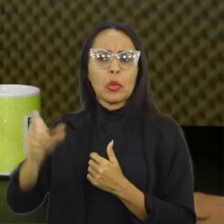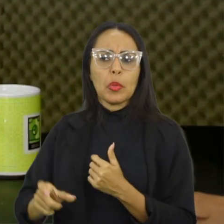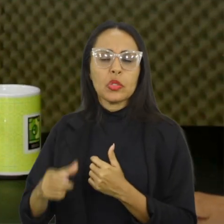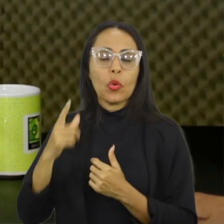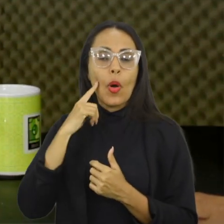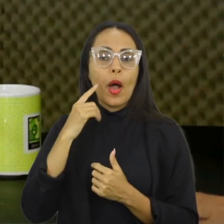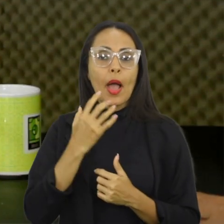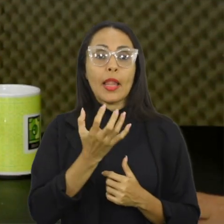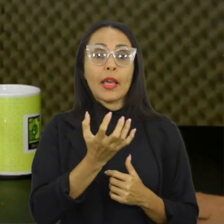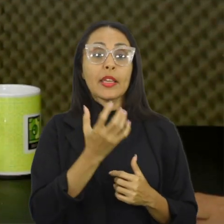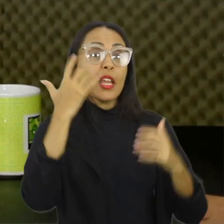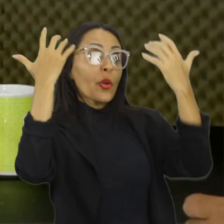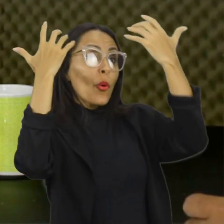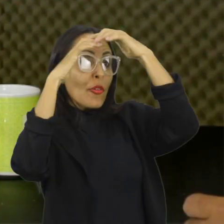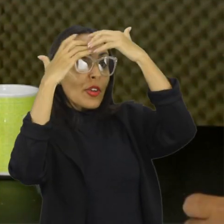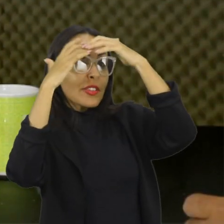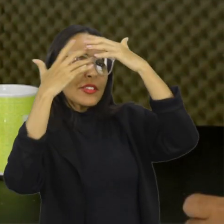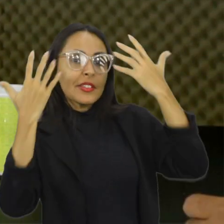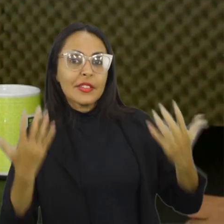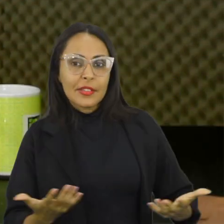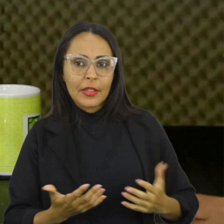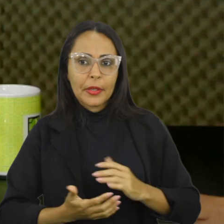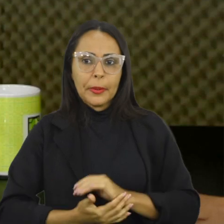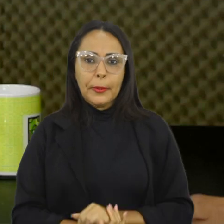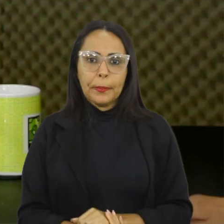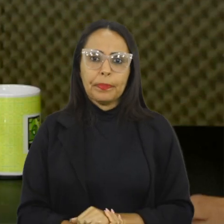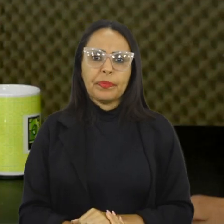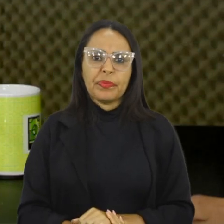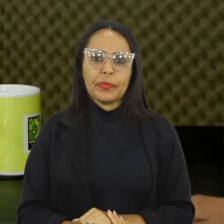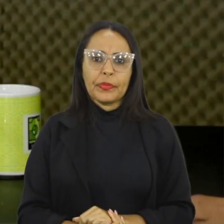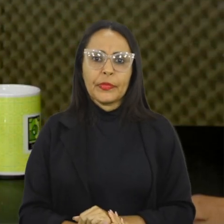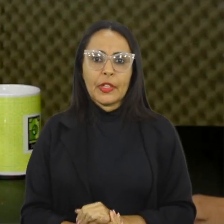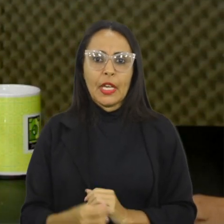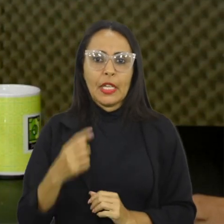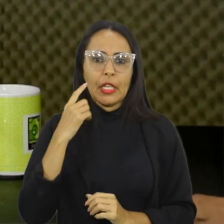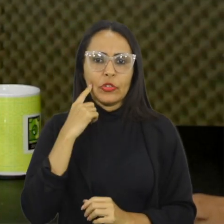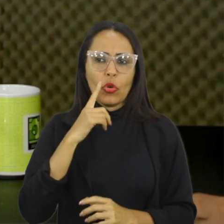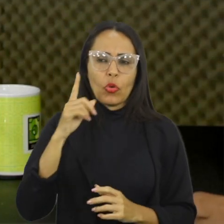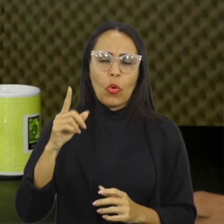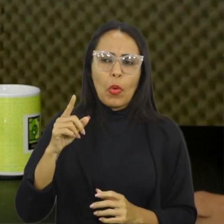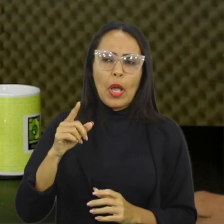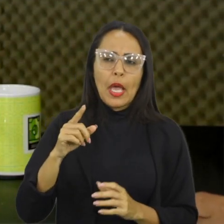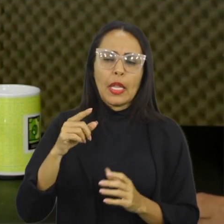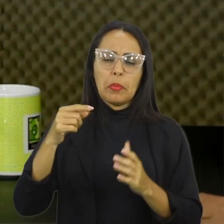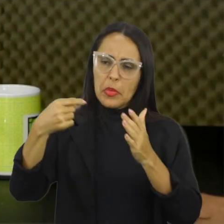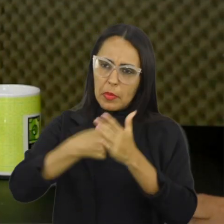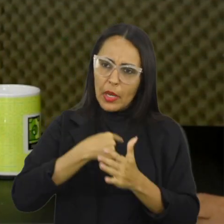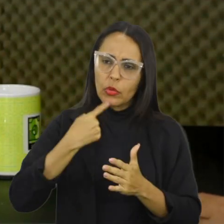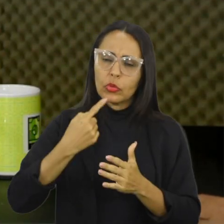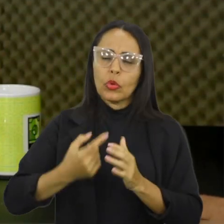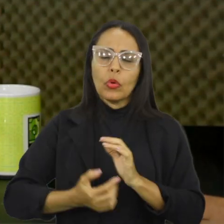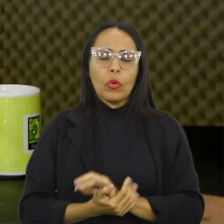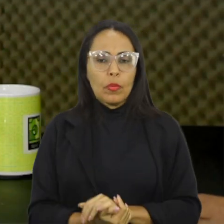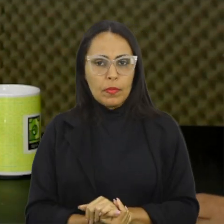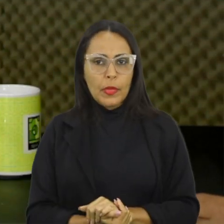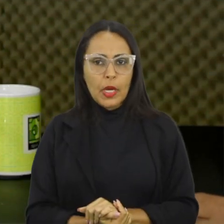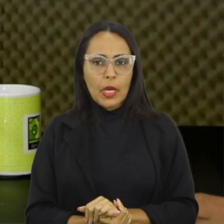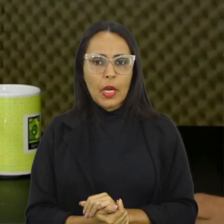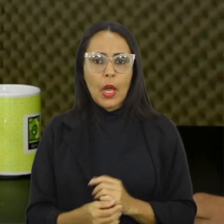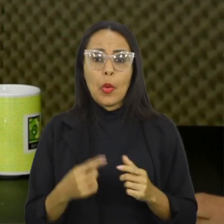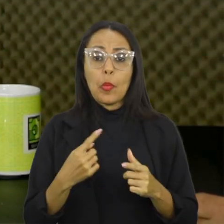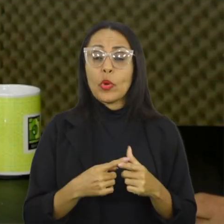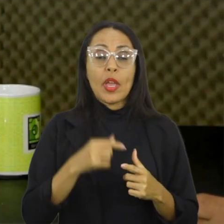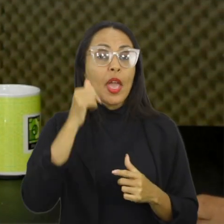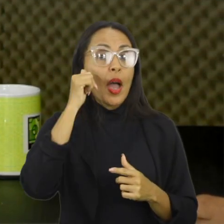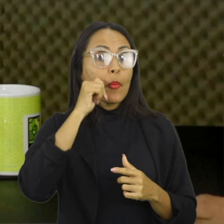isso que ela queria que eu refletisse sobre isso. Ela jogou a isca para eu pegar, e eu peguei, né? Por